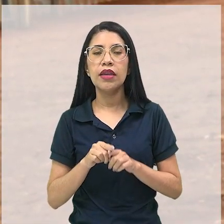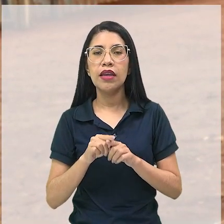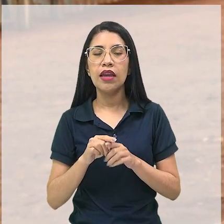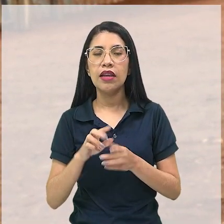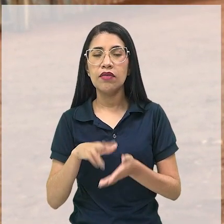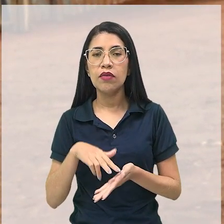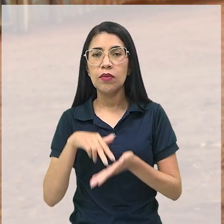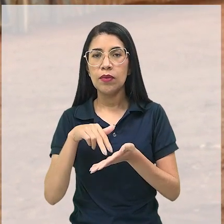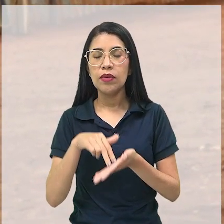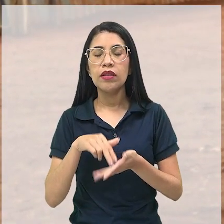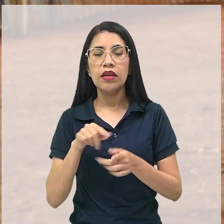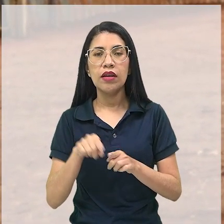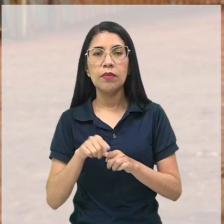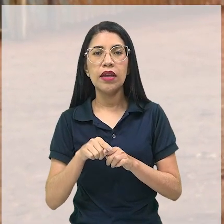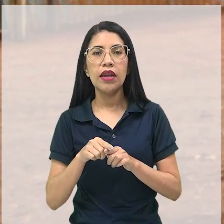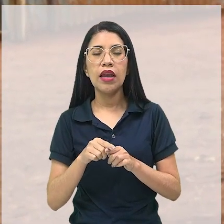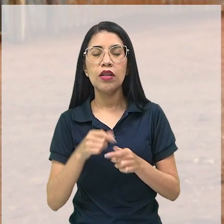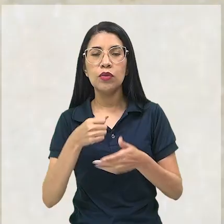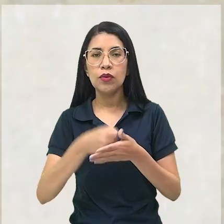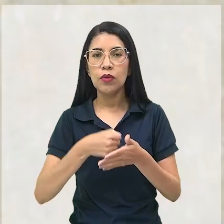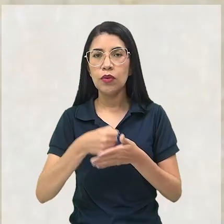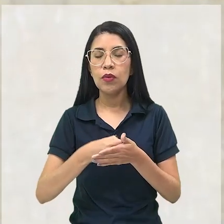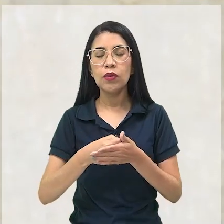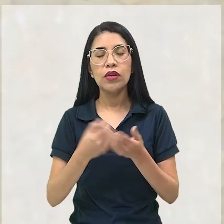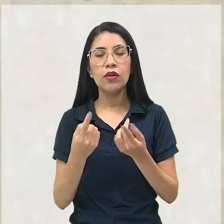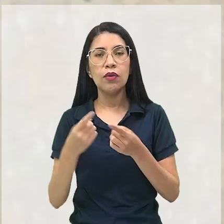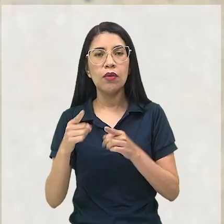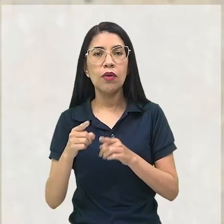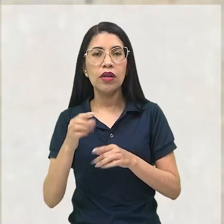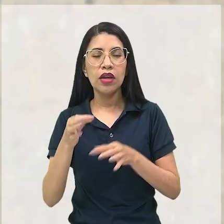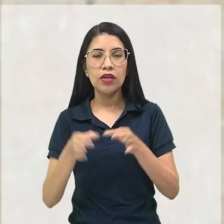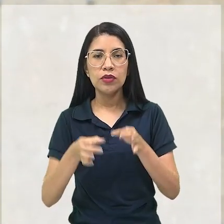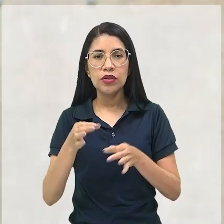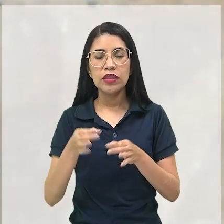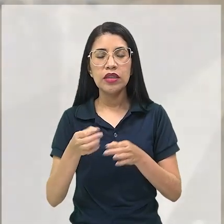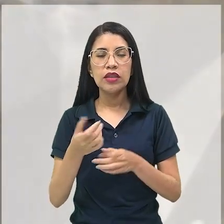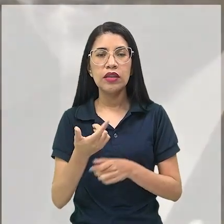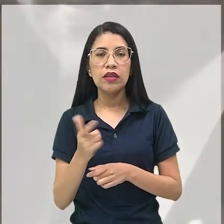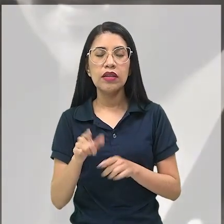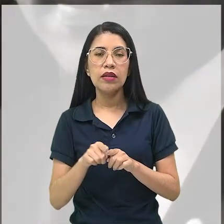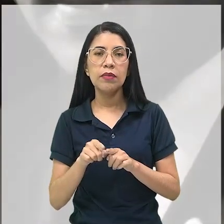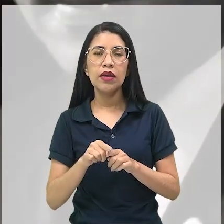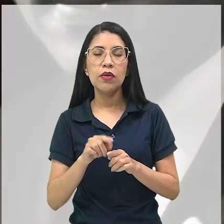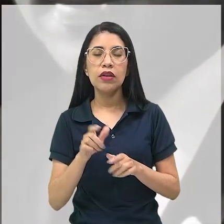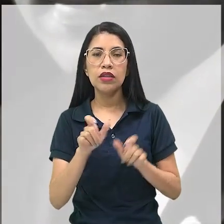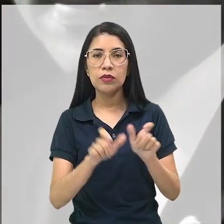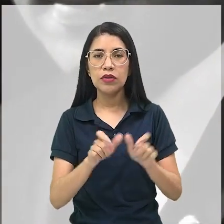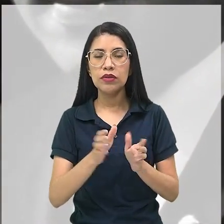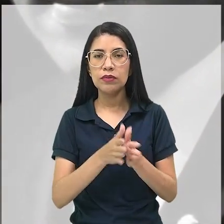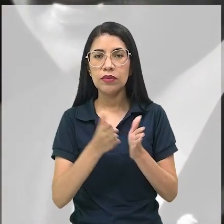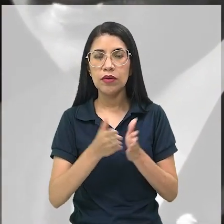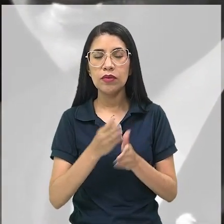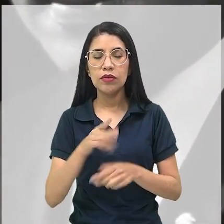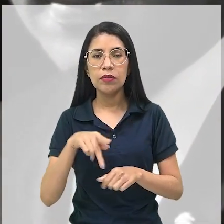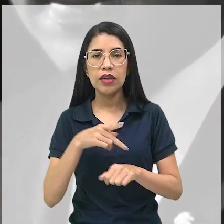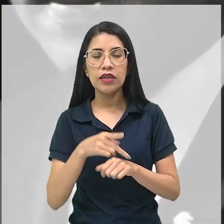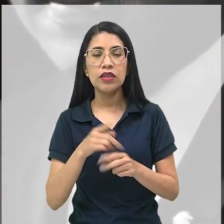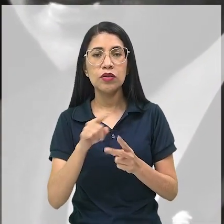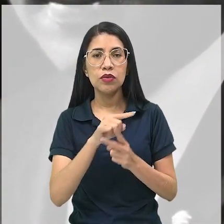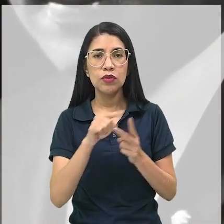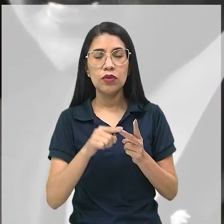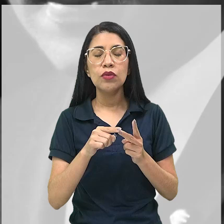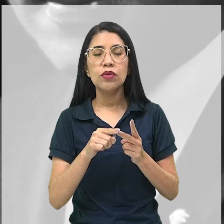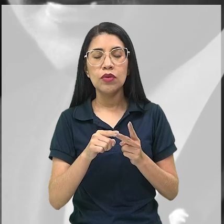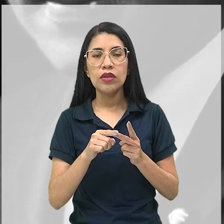levantou contra as injustiças cometidas contra os pobres e oprimidos em seu país. Ambos pagaram com a vida